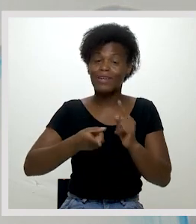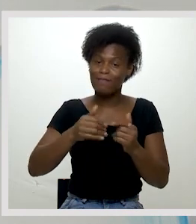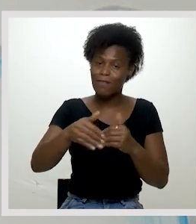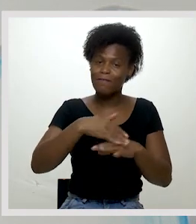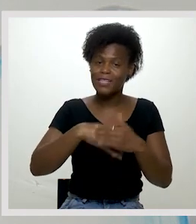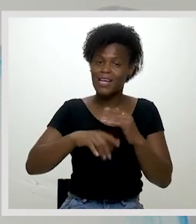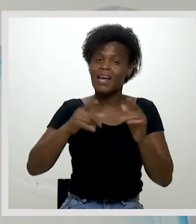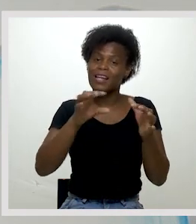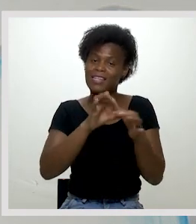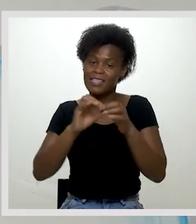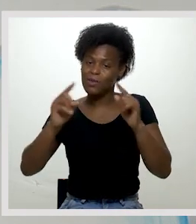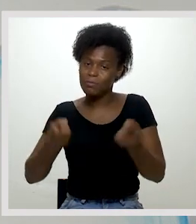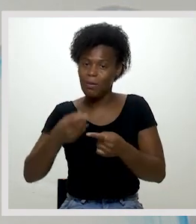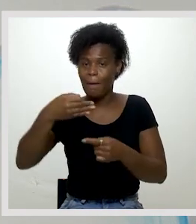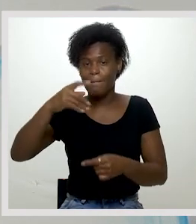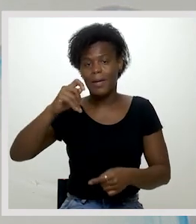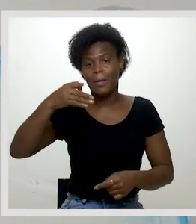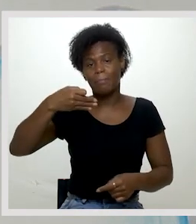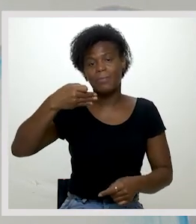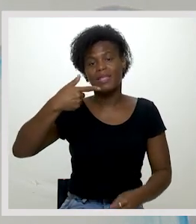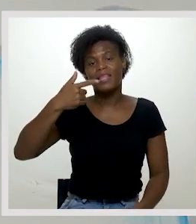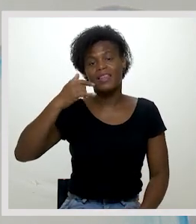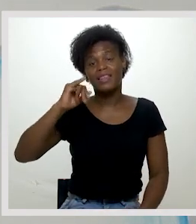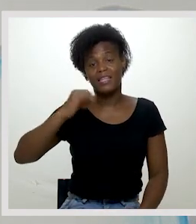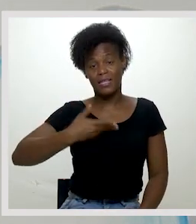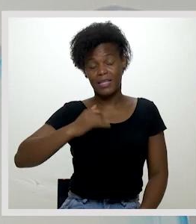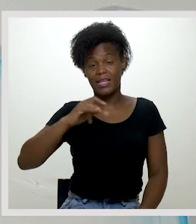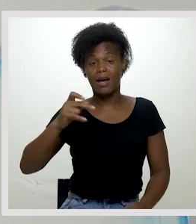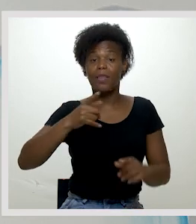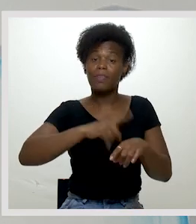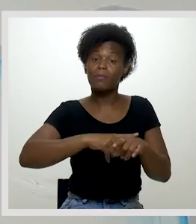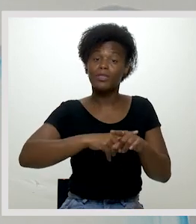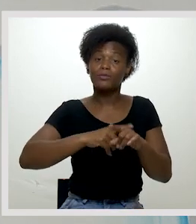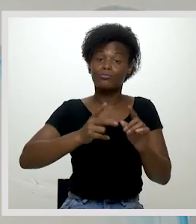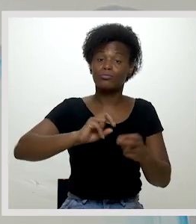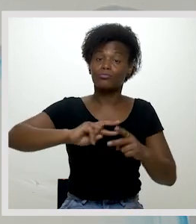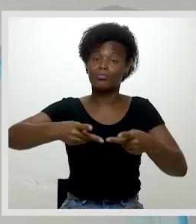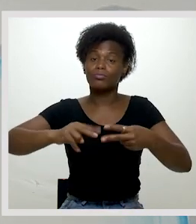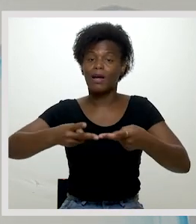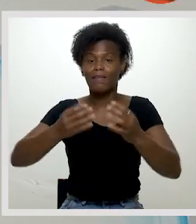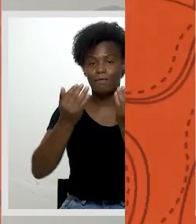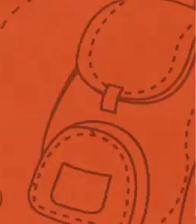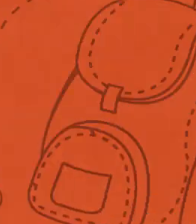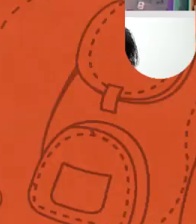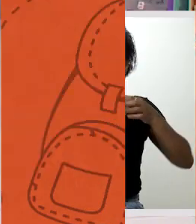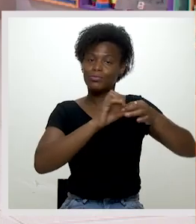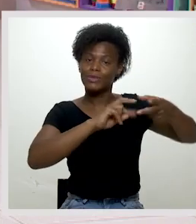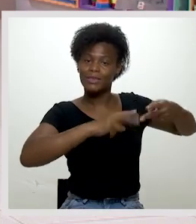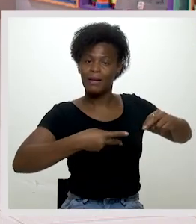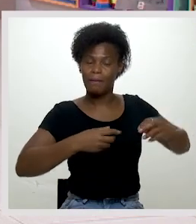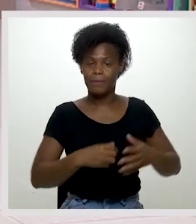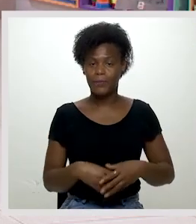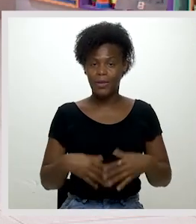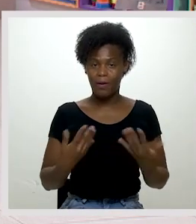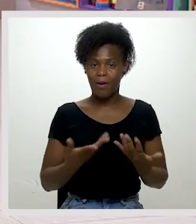a síntese ou fazer a ligação peptídica no momento da tradução da informação genética. Chegamos